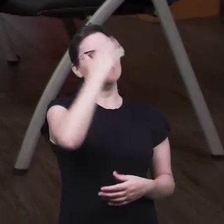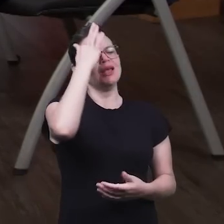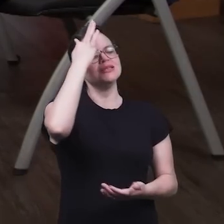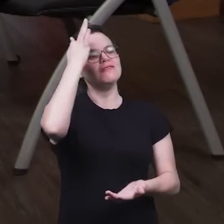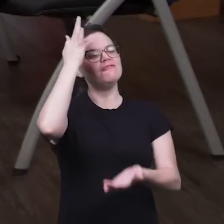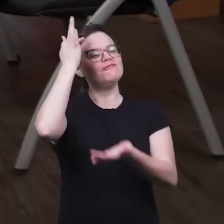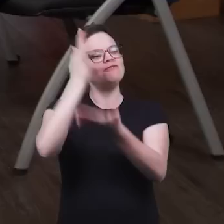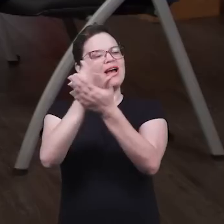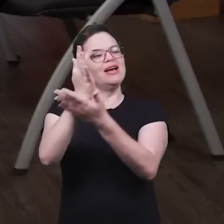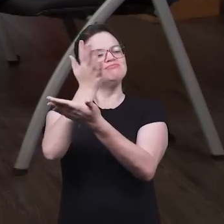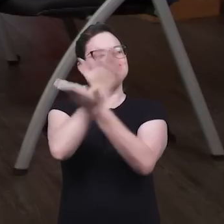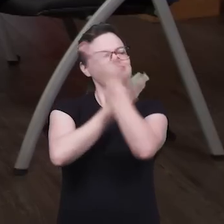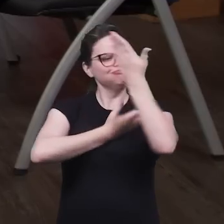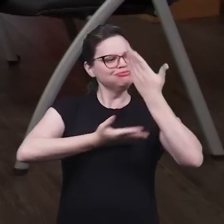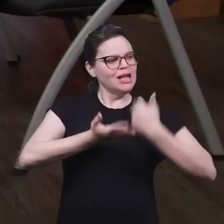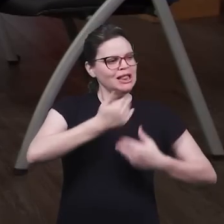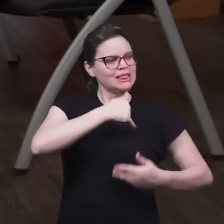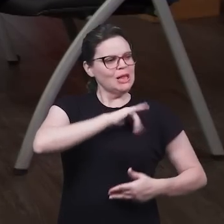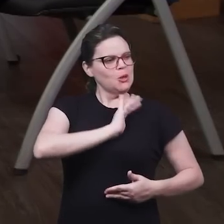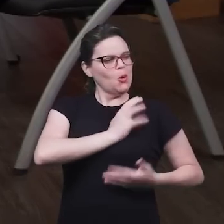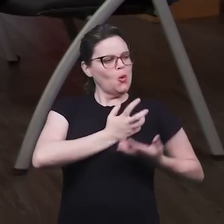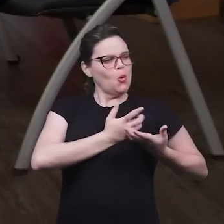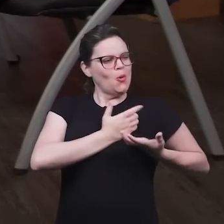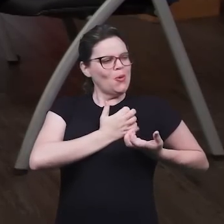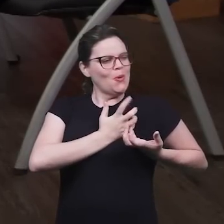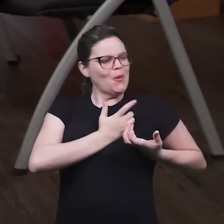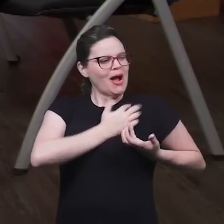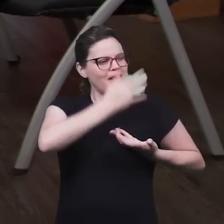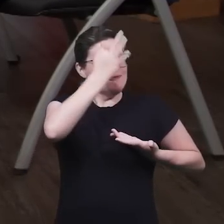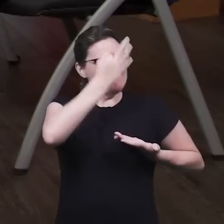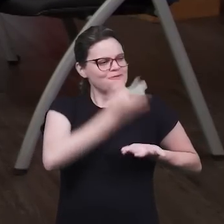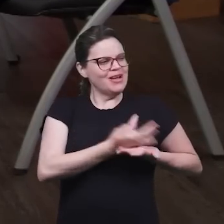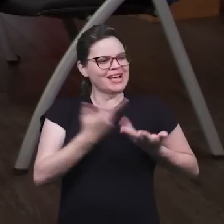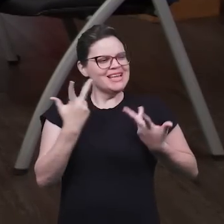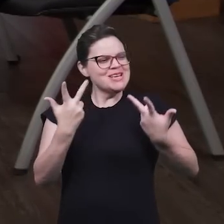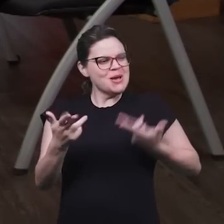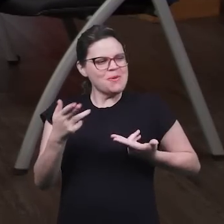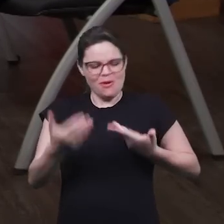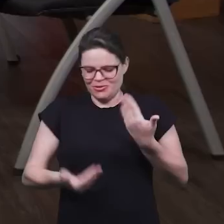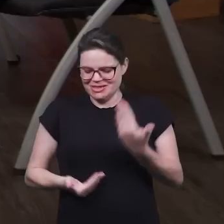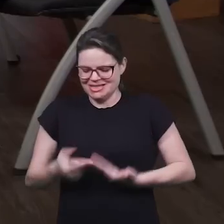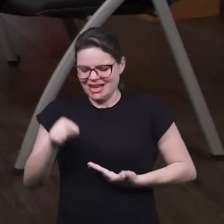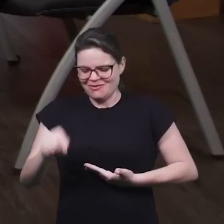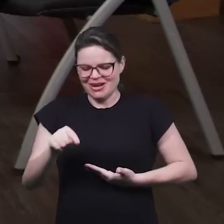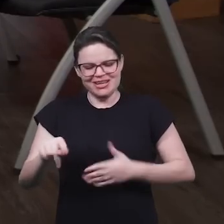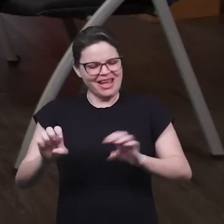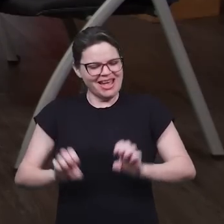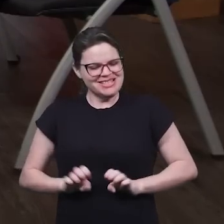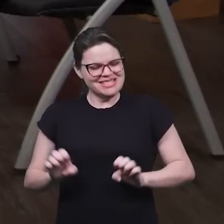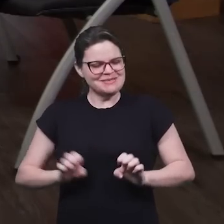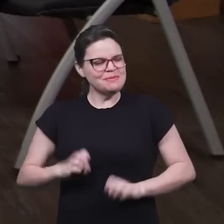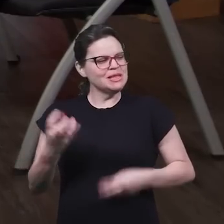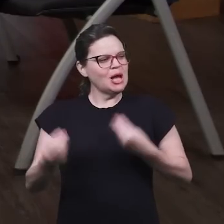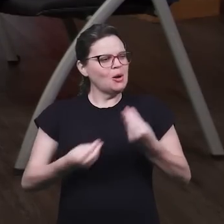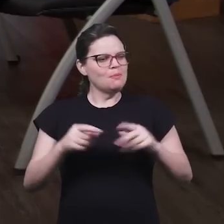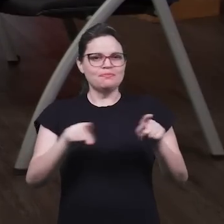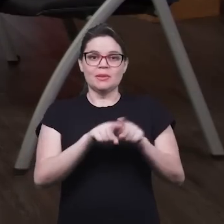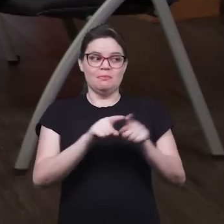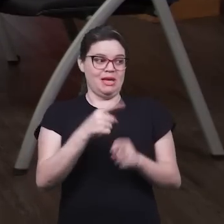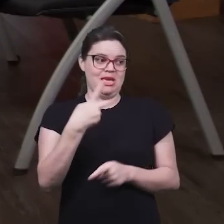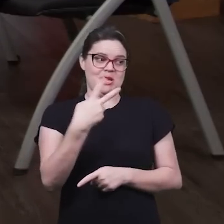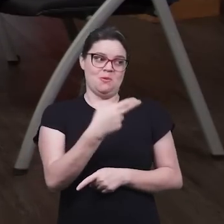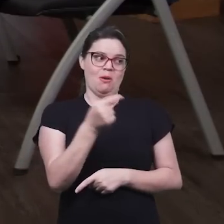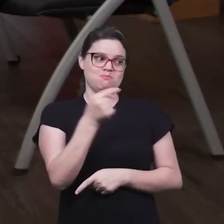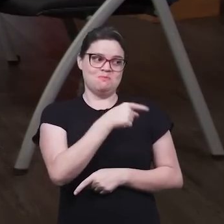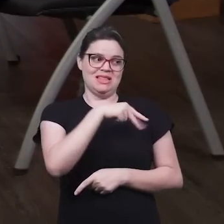manter essa fé, essa chama acesa, viver como os irmãos de Esmirna do passado, como Nabote,